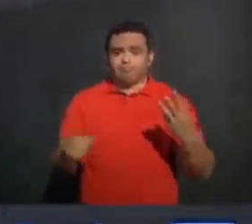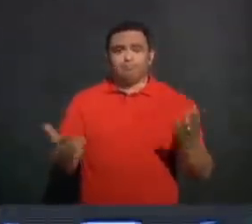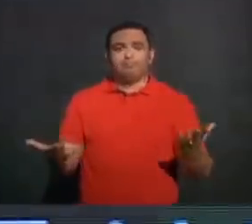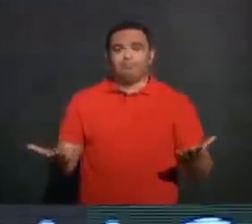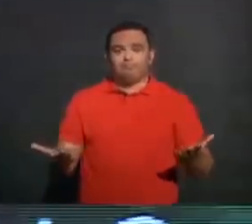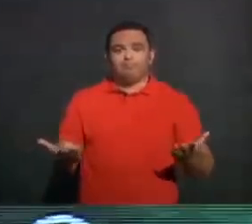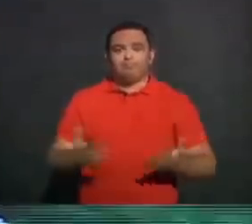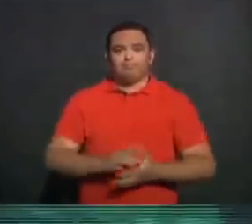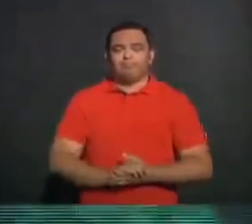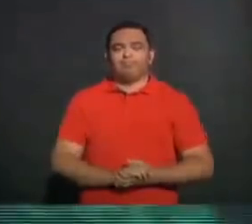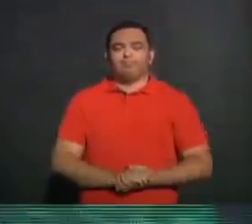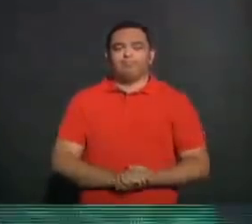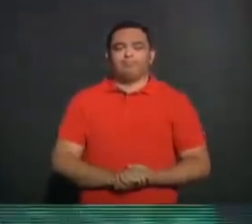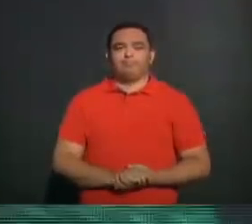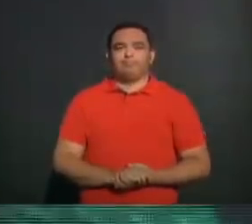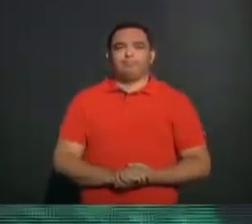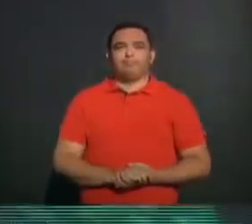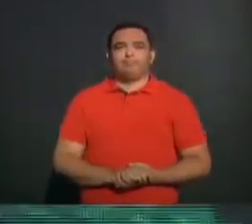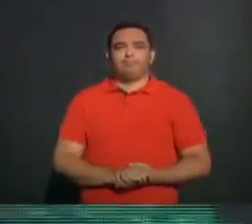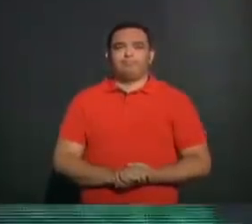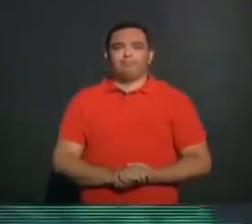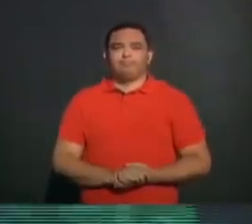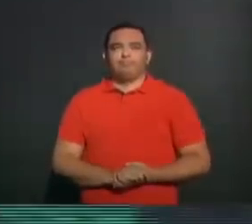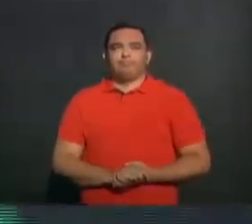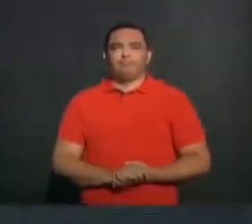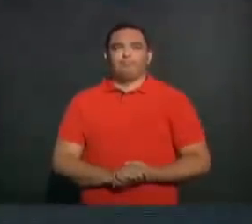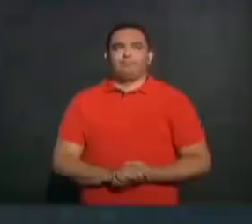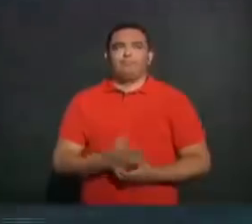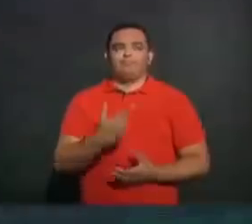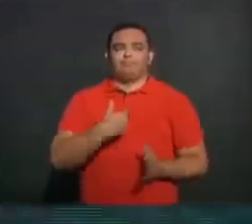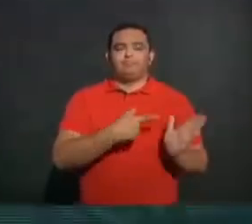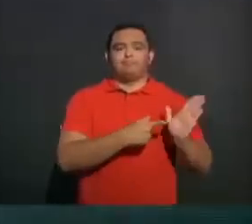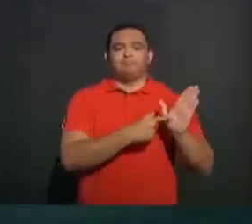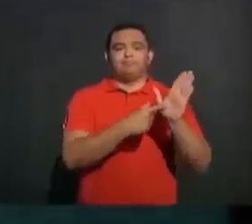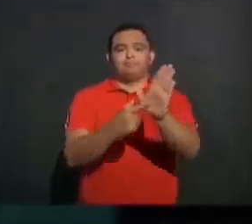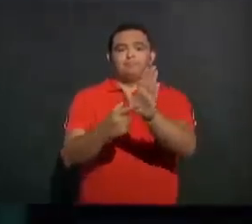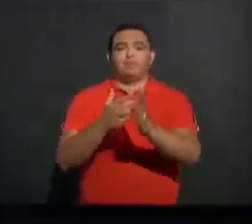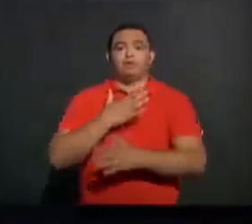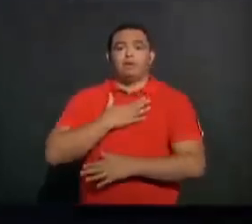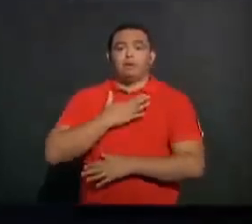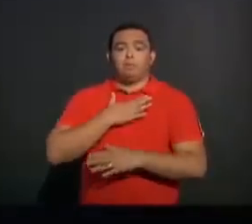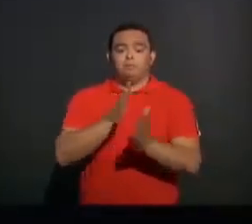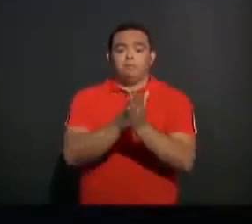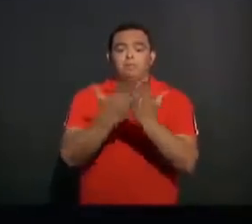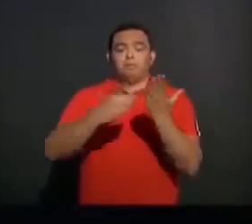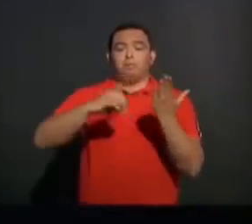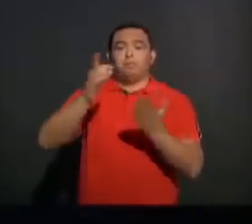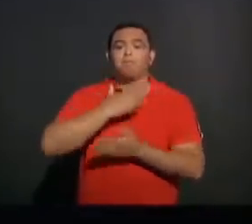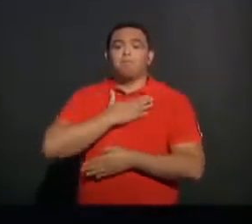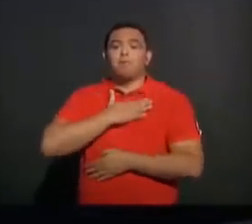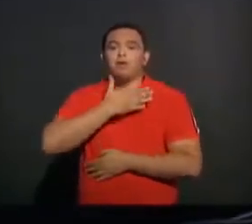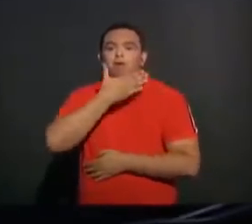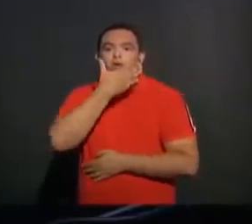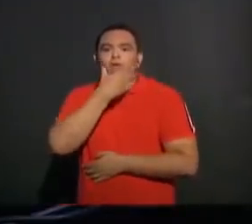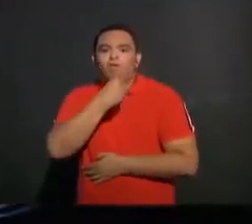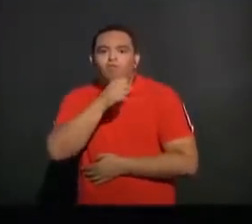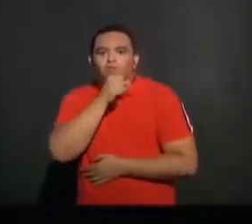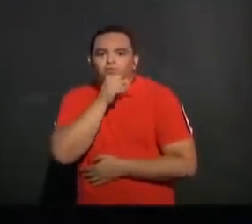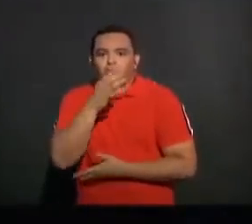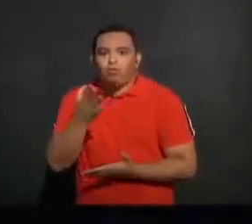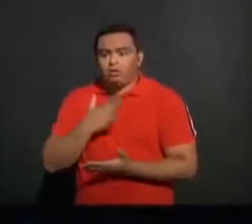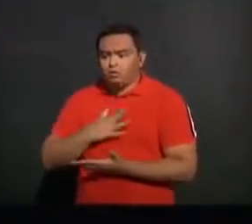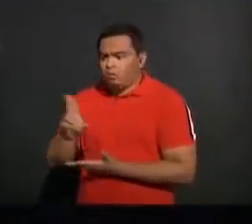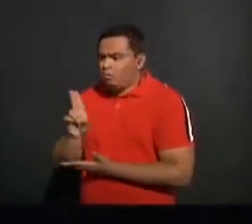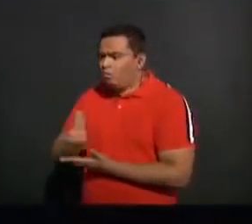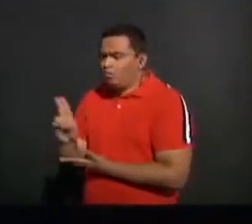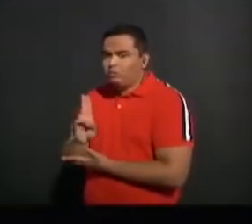cá. Eu não devia nem fazer isso não, porque eu trouxe hoje a Bíblia do meu avô para pregar. Nunca fiz isso na vida.